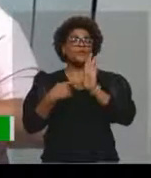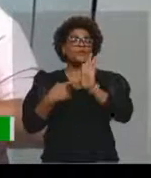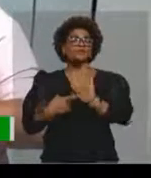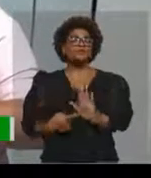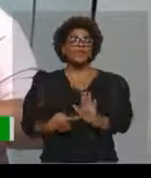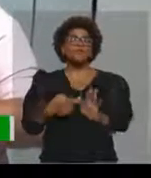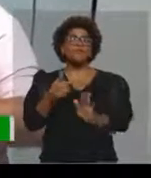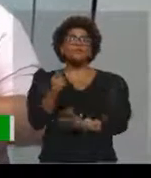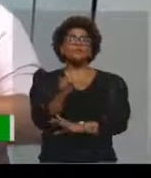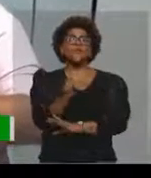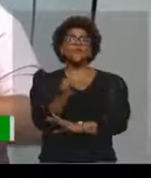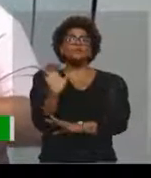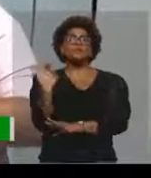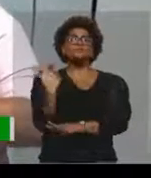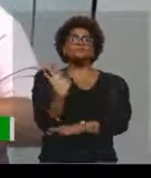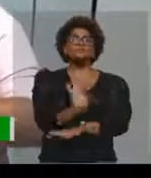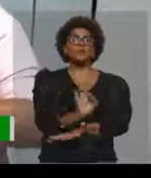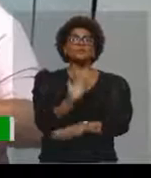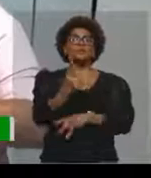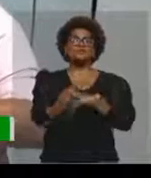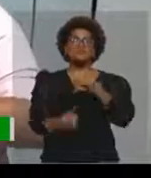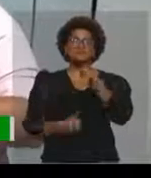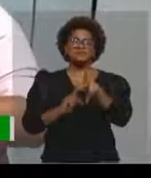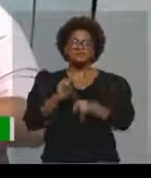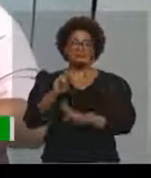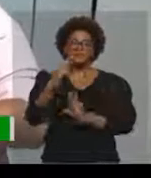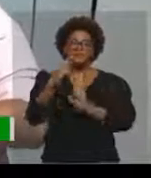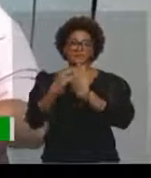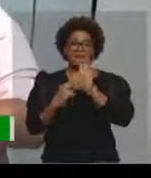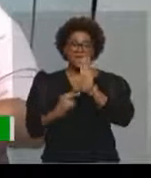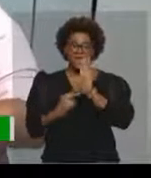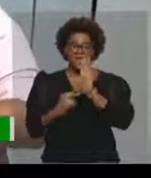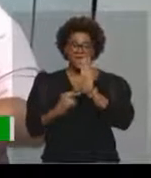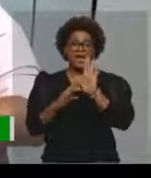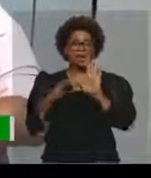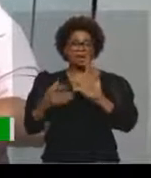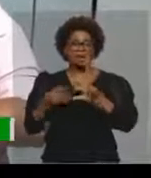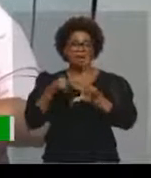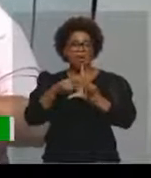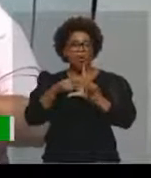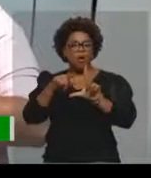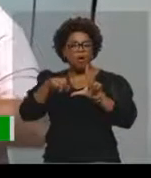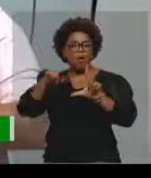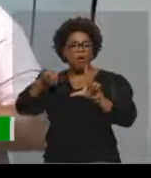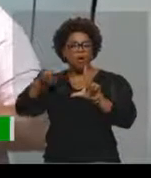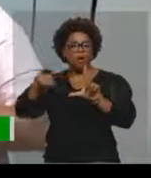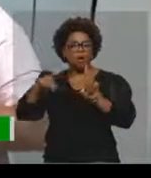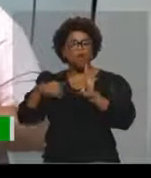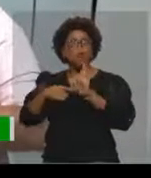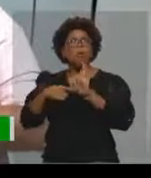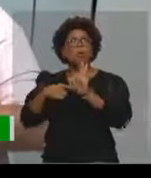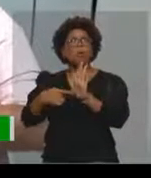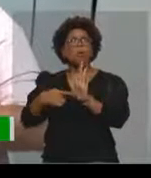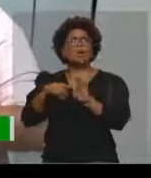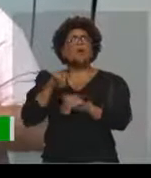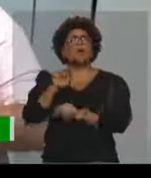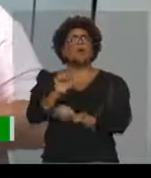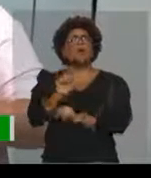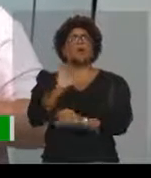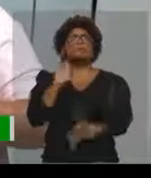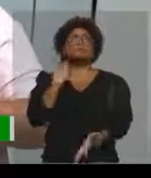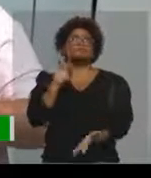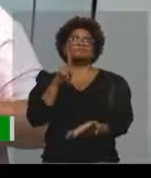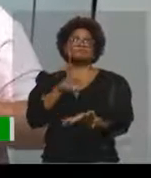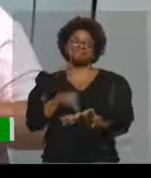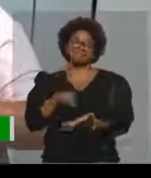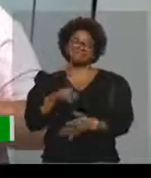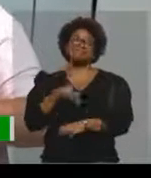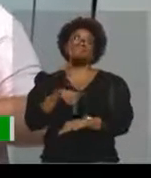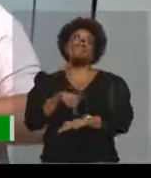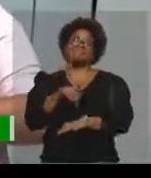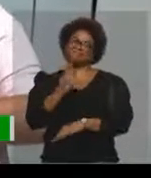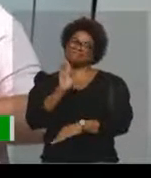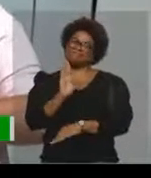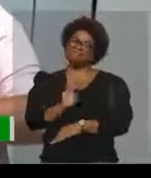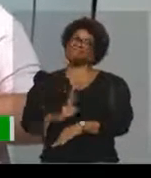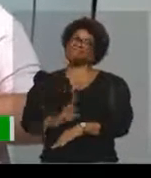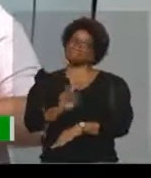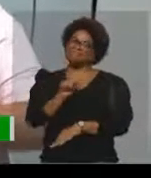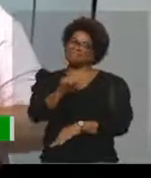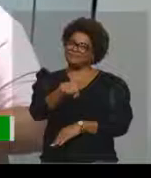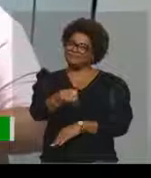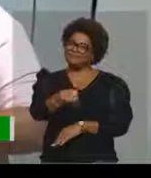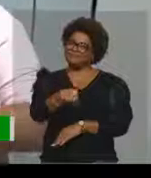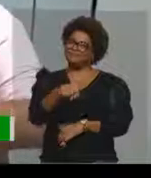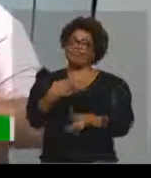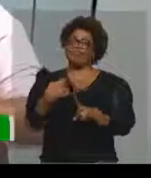público leitor. Então, este gráfico, ele retrata aí uma realidade no nosso país, que é o fato de que